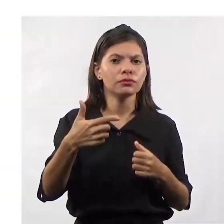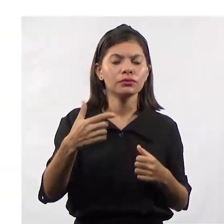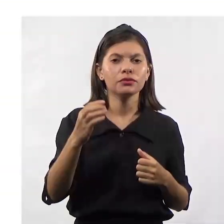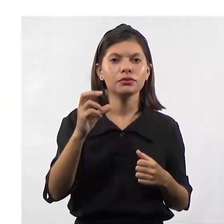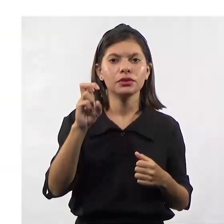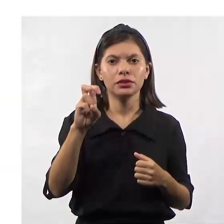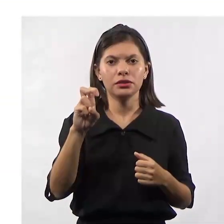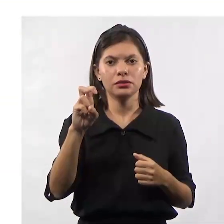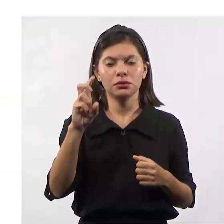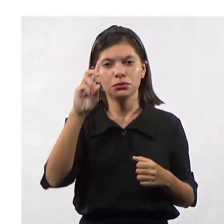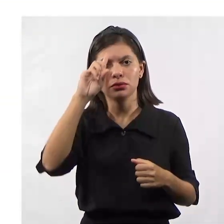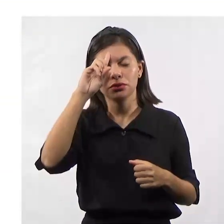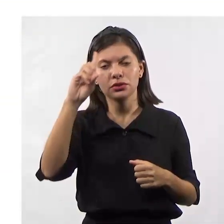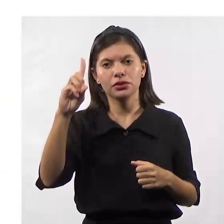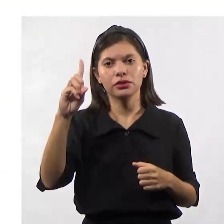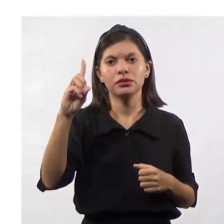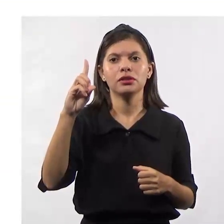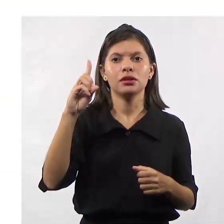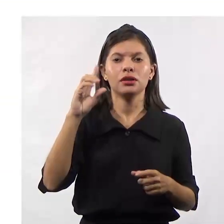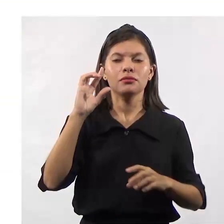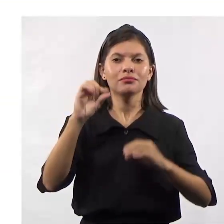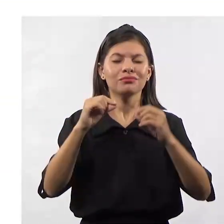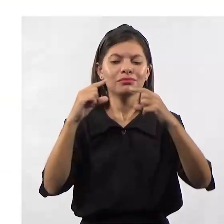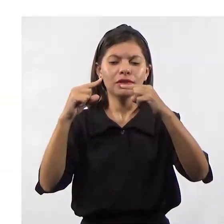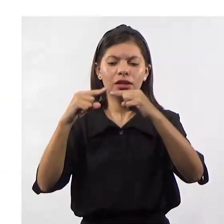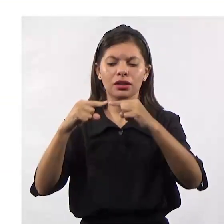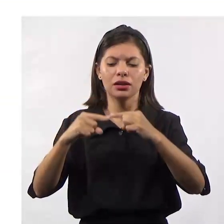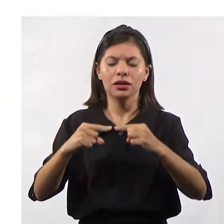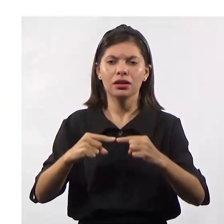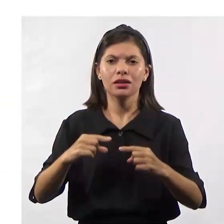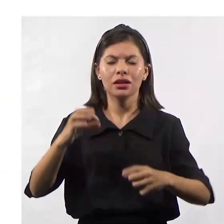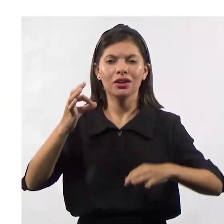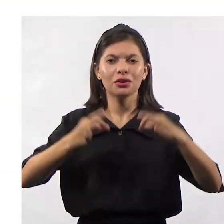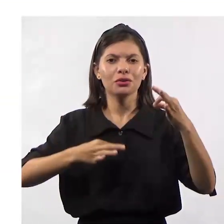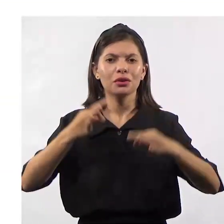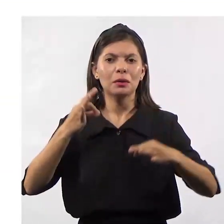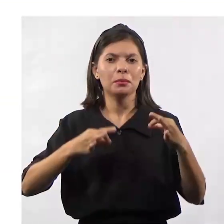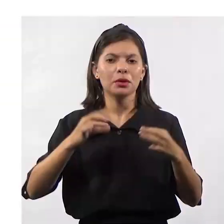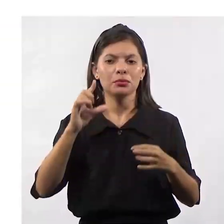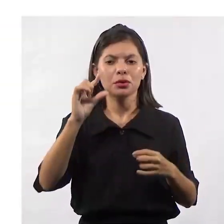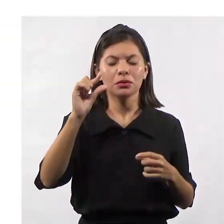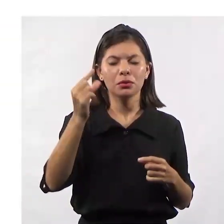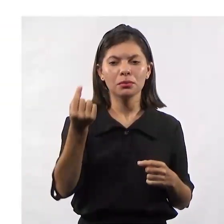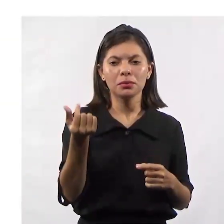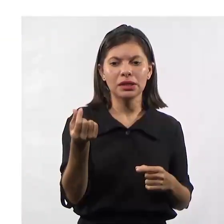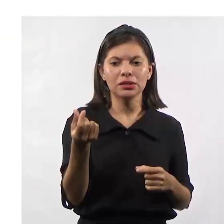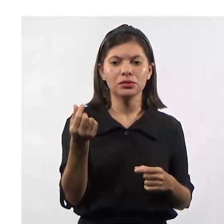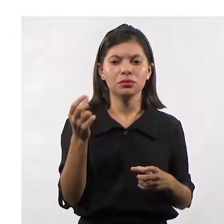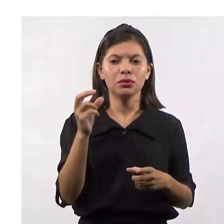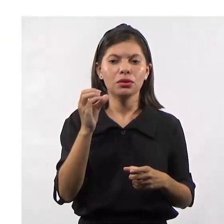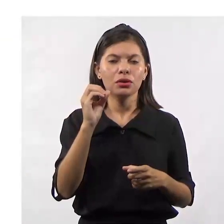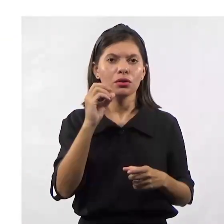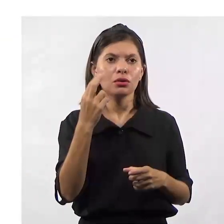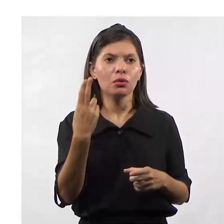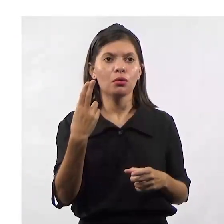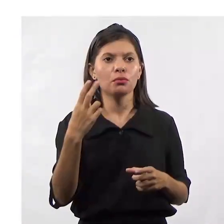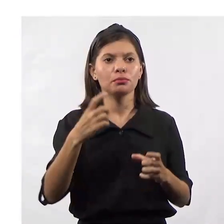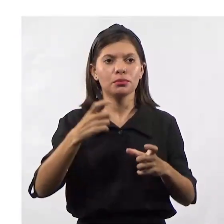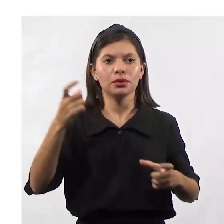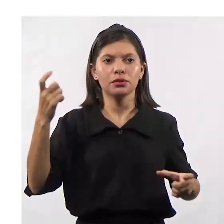25 dias úteis, quando for critério de julgamento menor preço ou maior desconto, no caso de